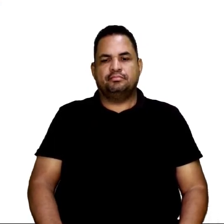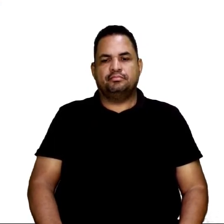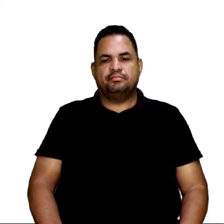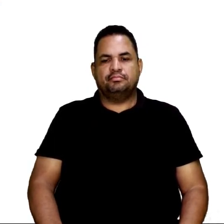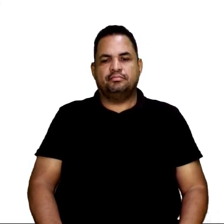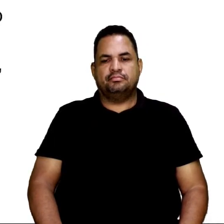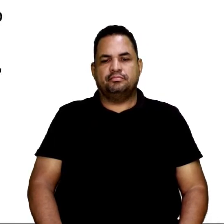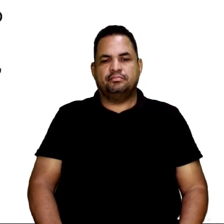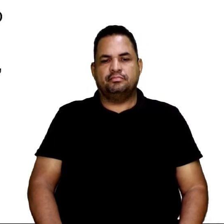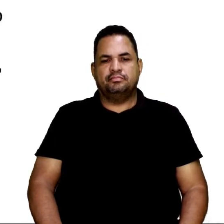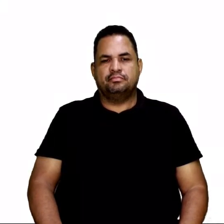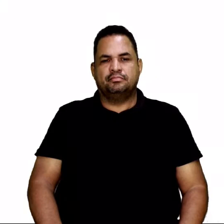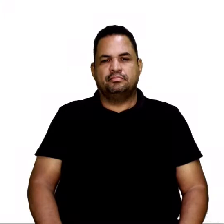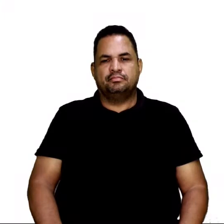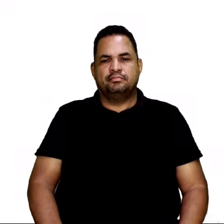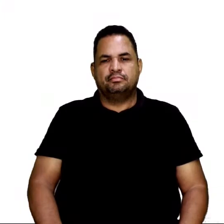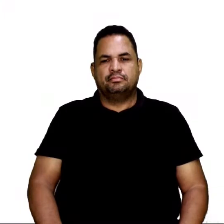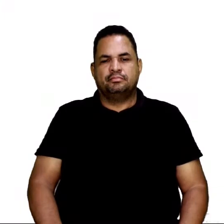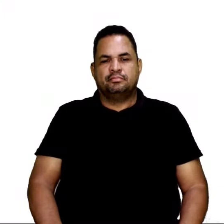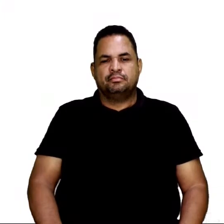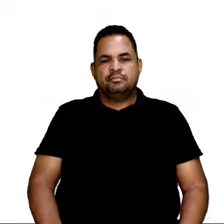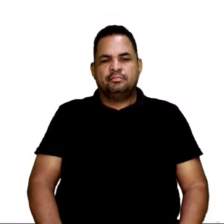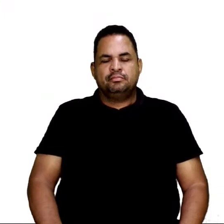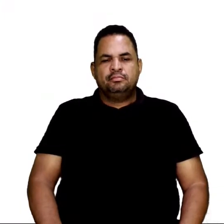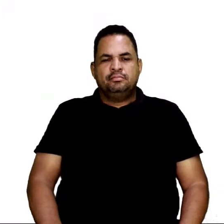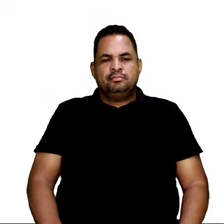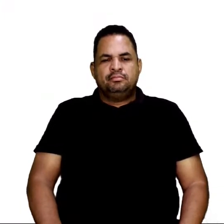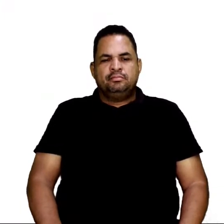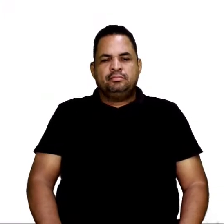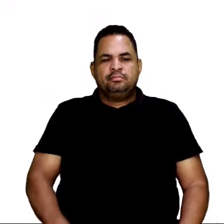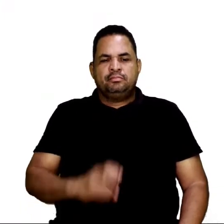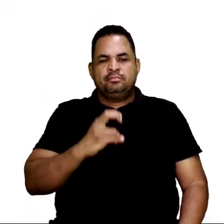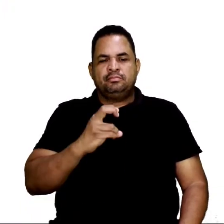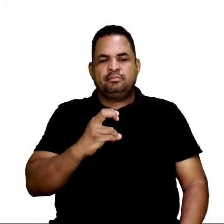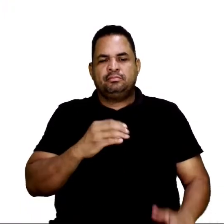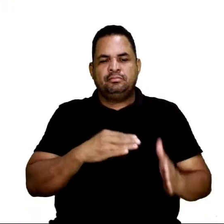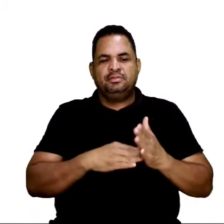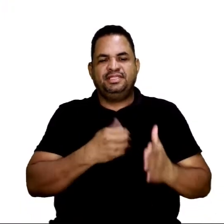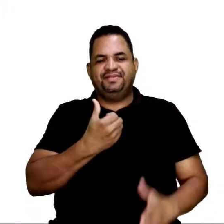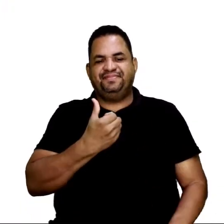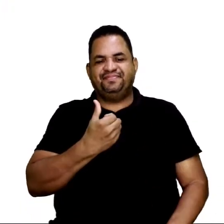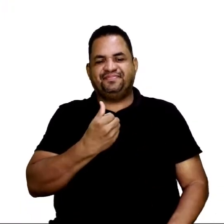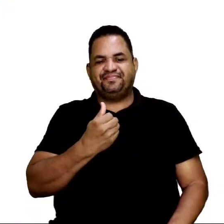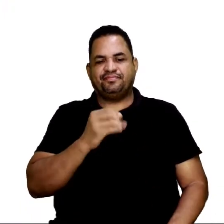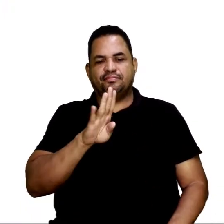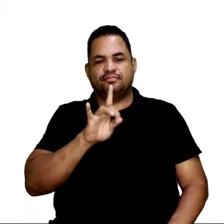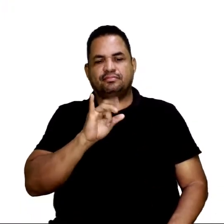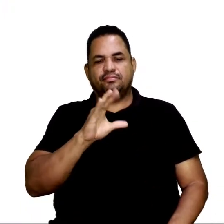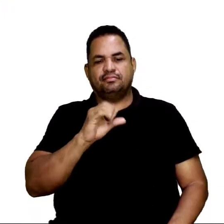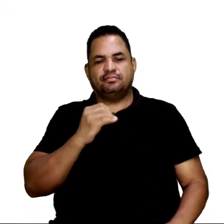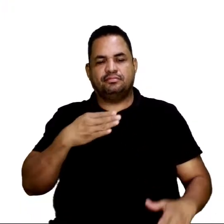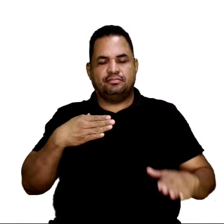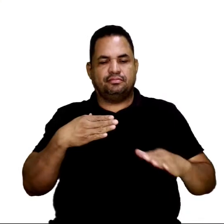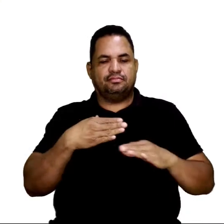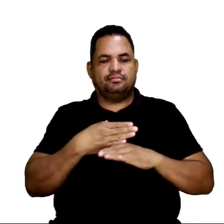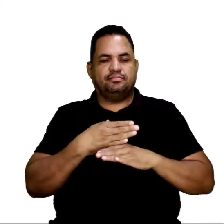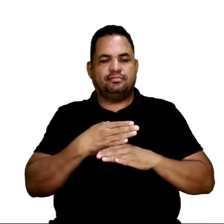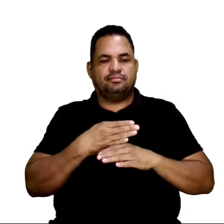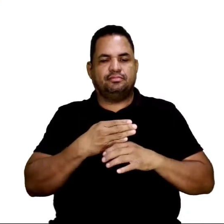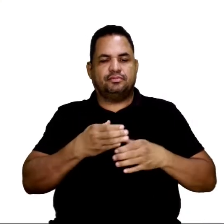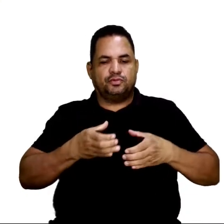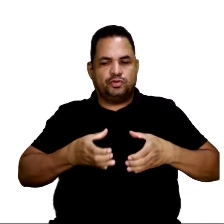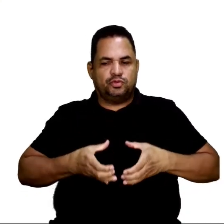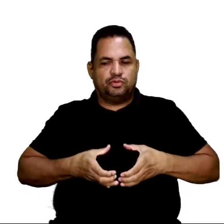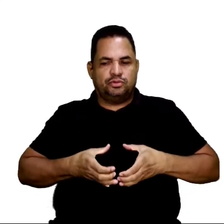Deixa eu completar aqui. Opa! 5 a 6 dias, o blastocisto entra no